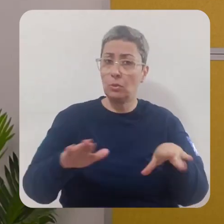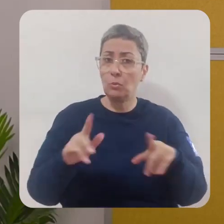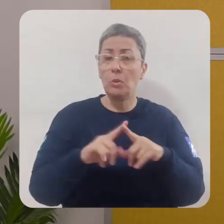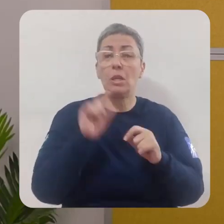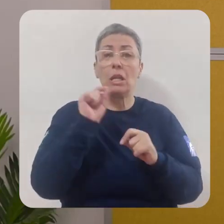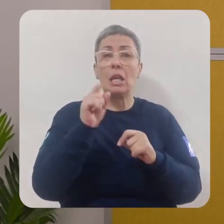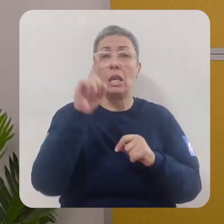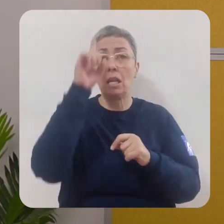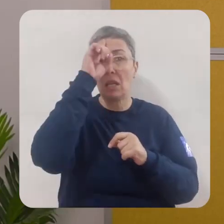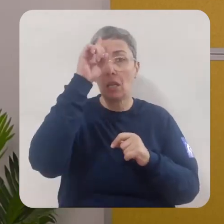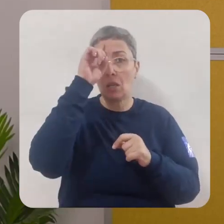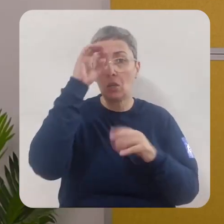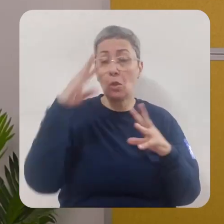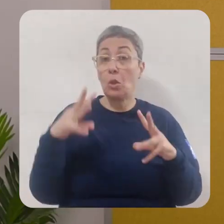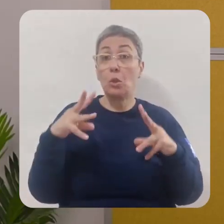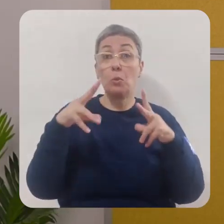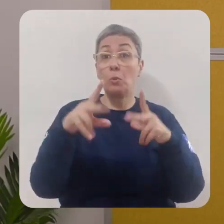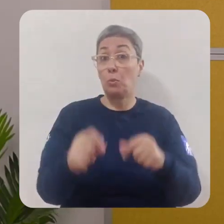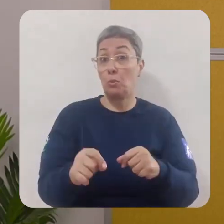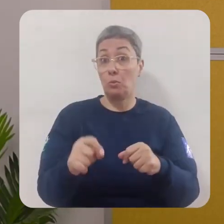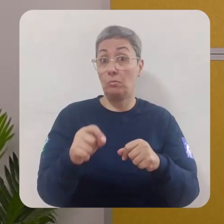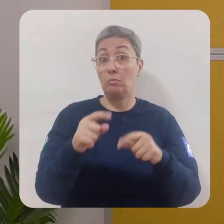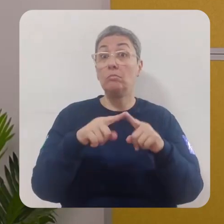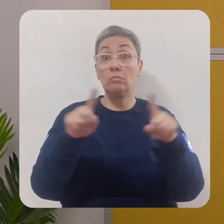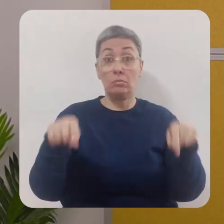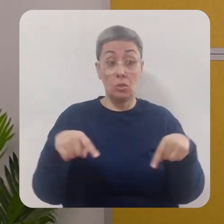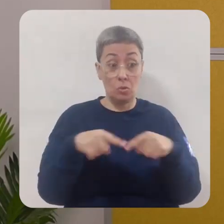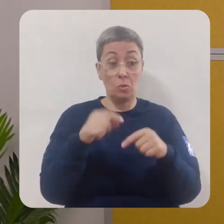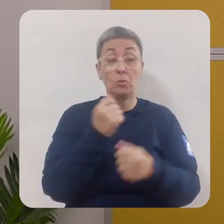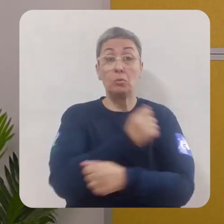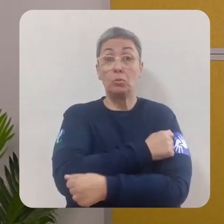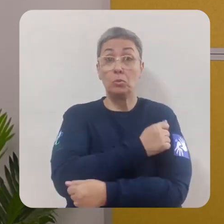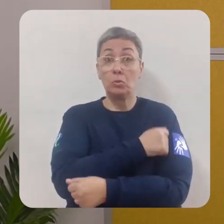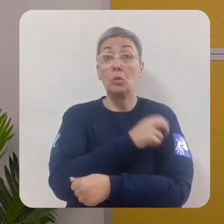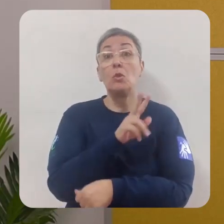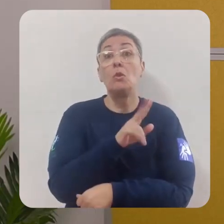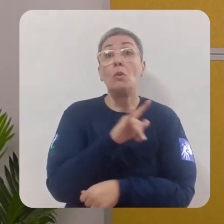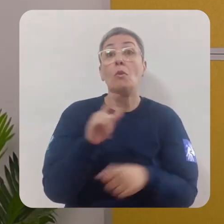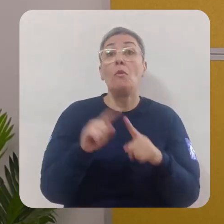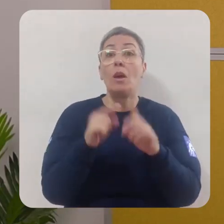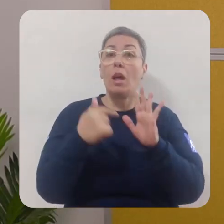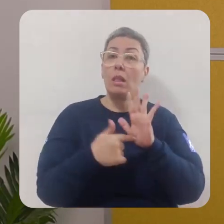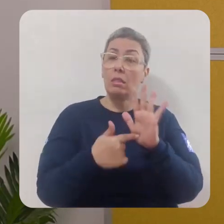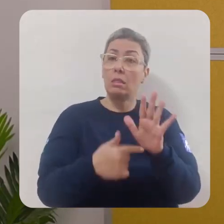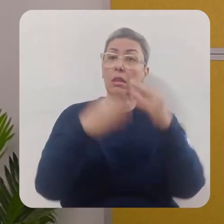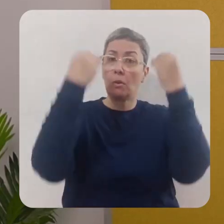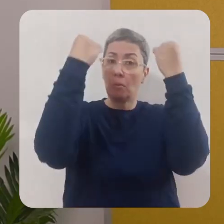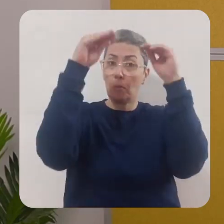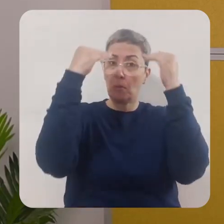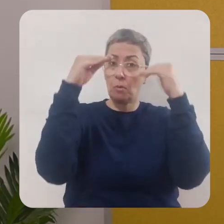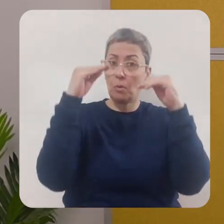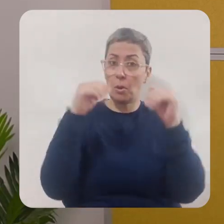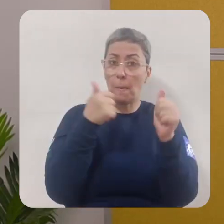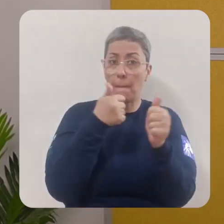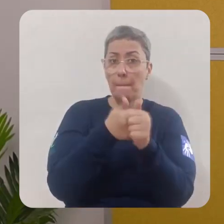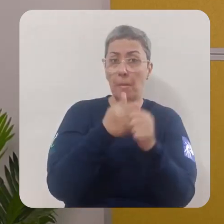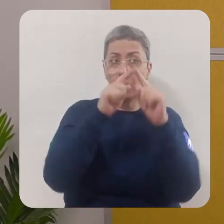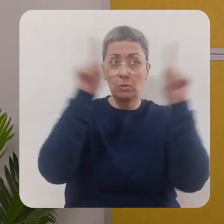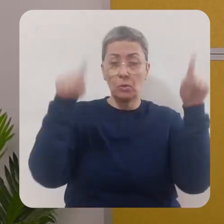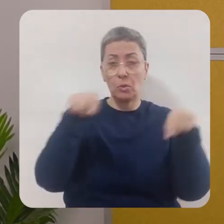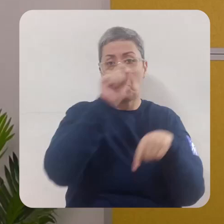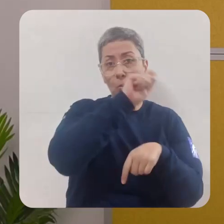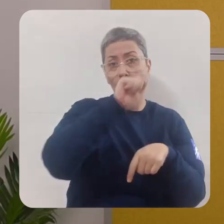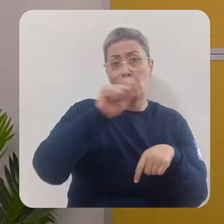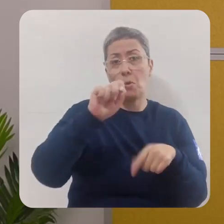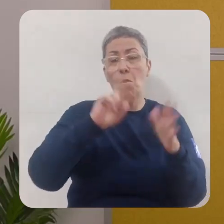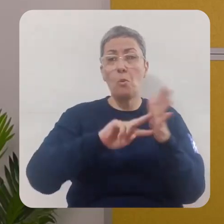crianças. Esta rotina é para todos da minha sala. Então, ela vai estar lá disposta, próximo da